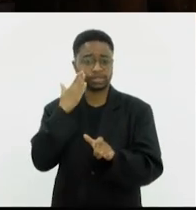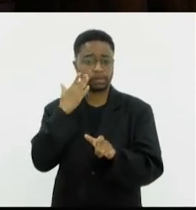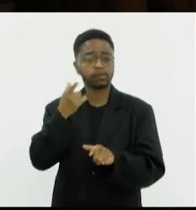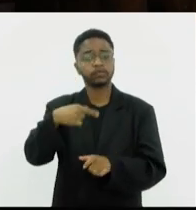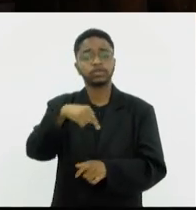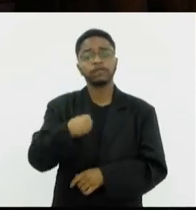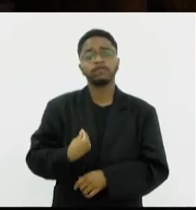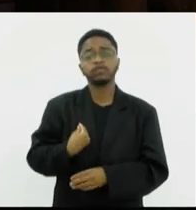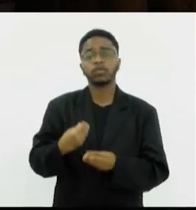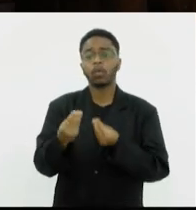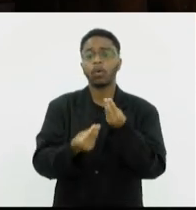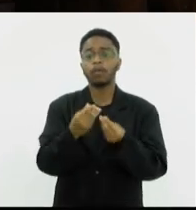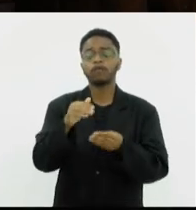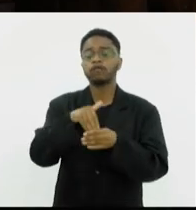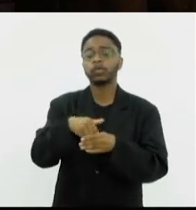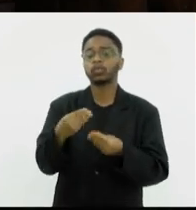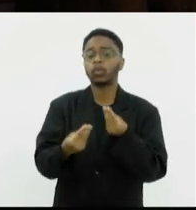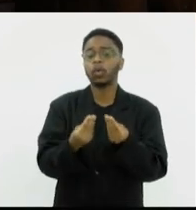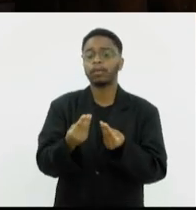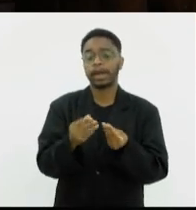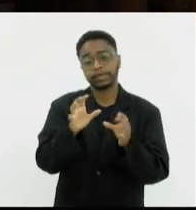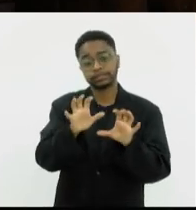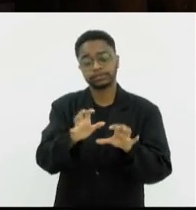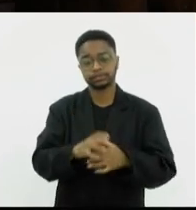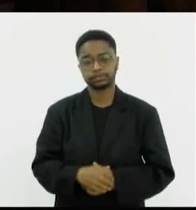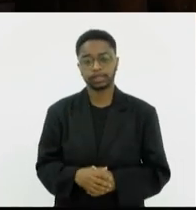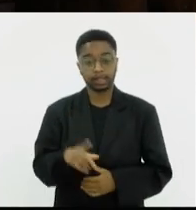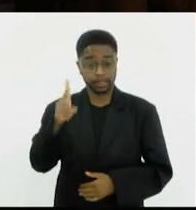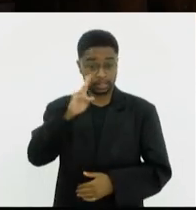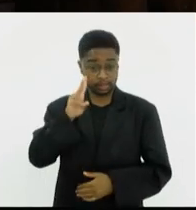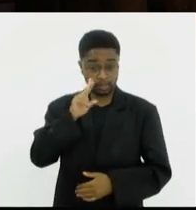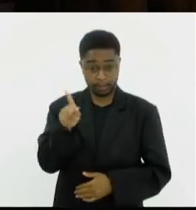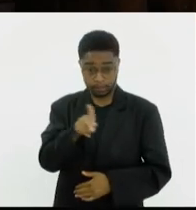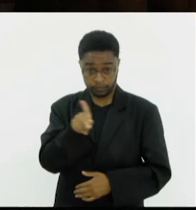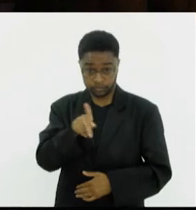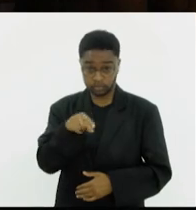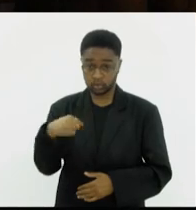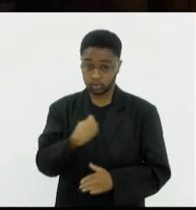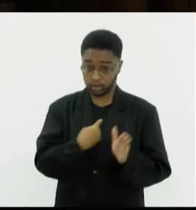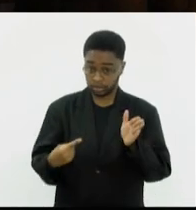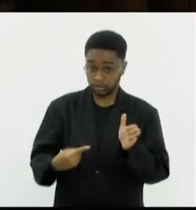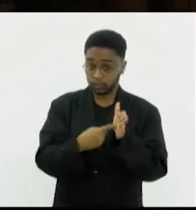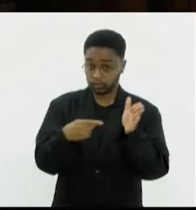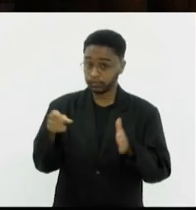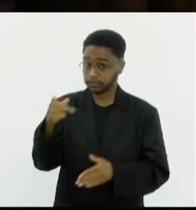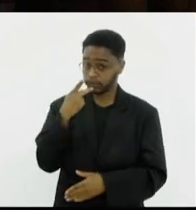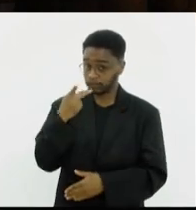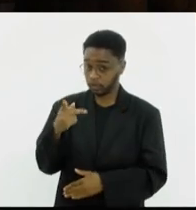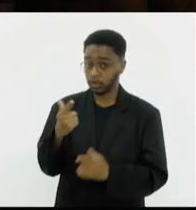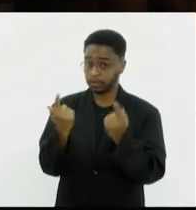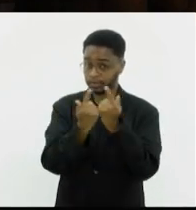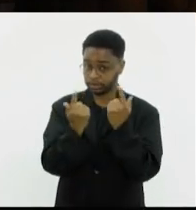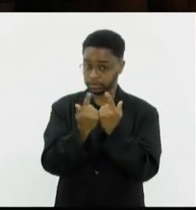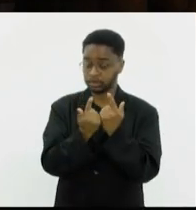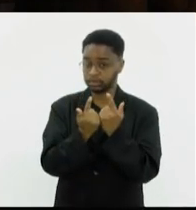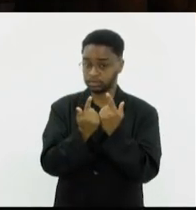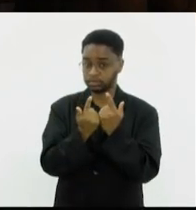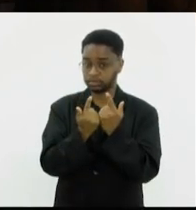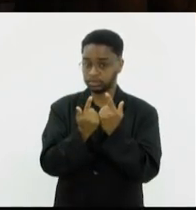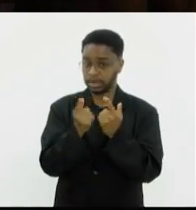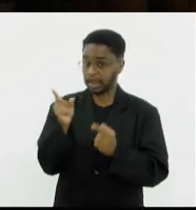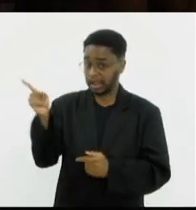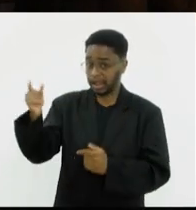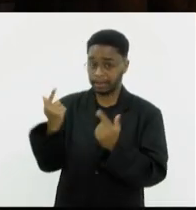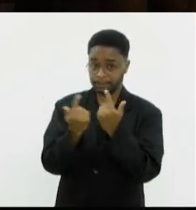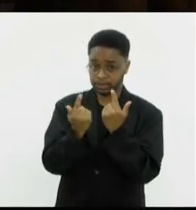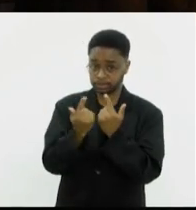de vocês é disso. Lembre-se que aquela professora que nós denunciamos, que o senhor disse aqui, lá de Magé, lá